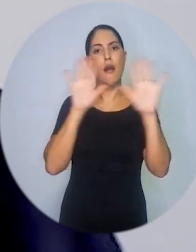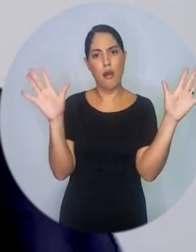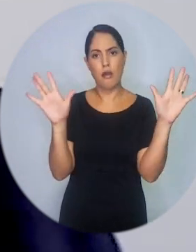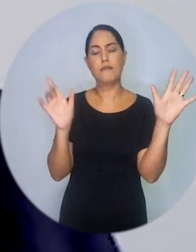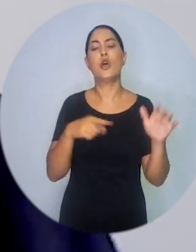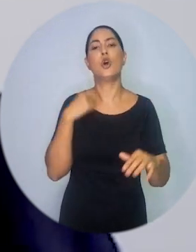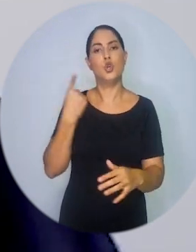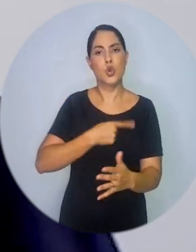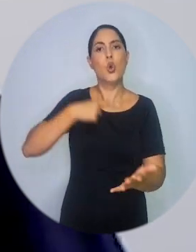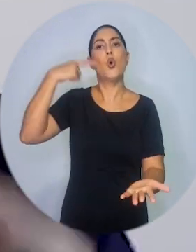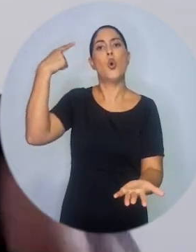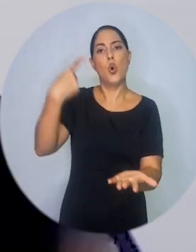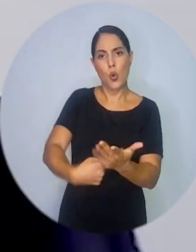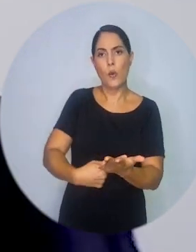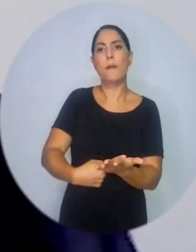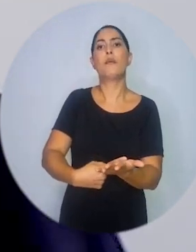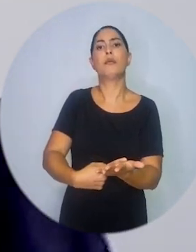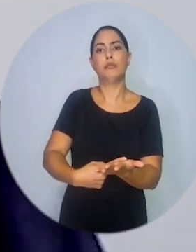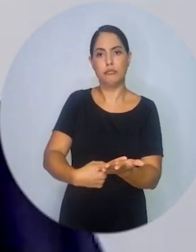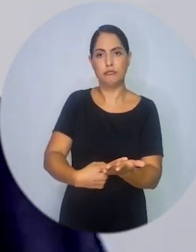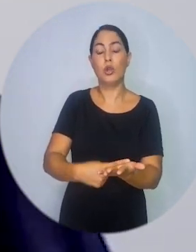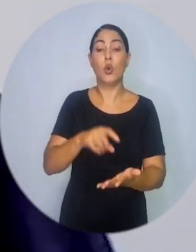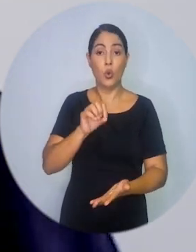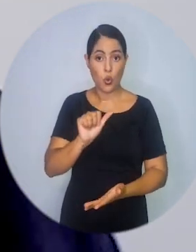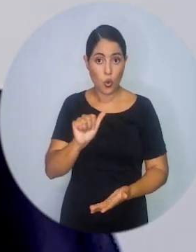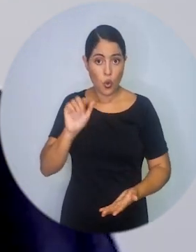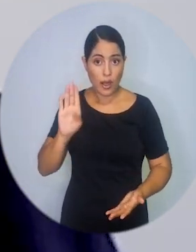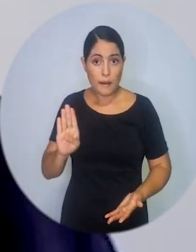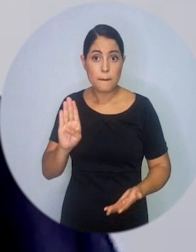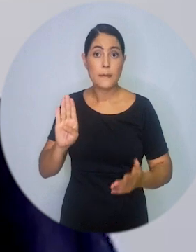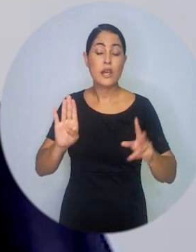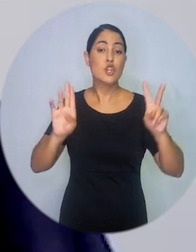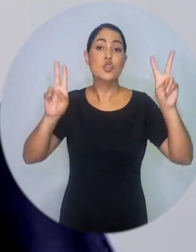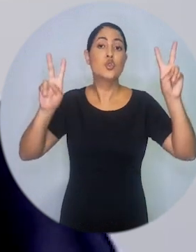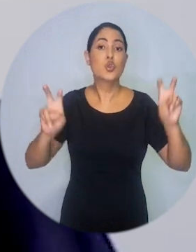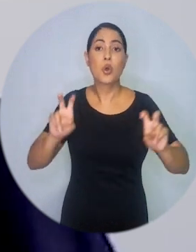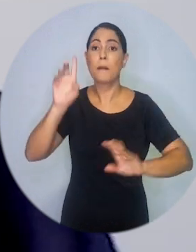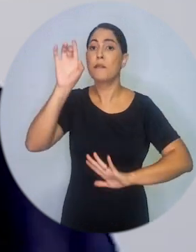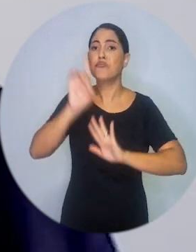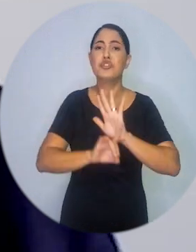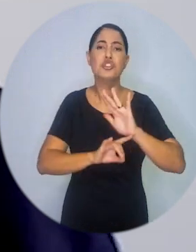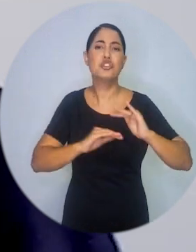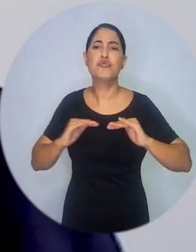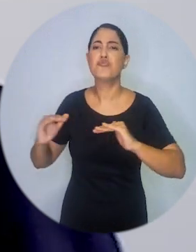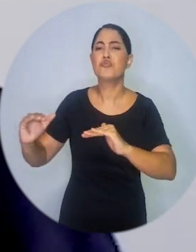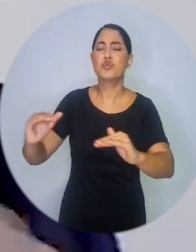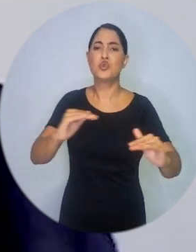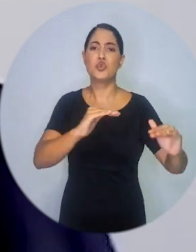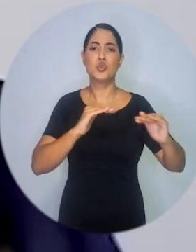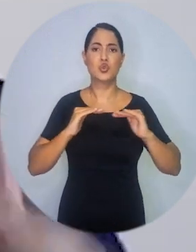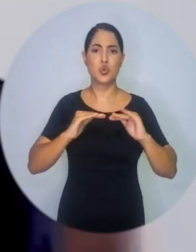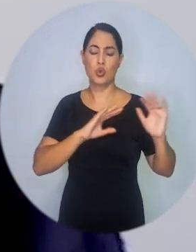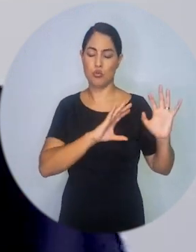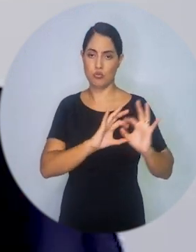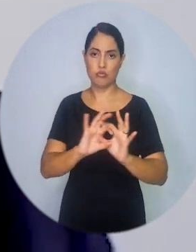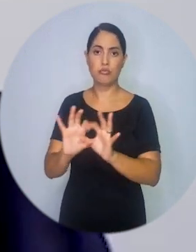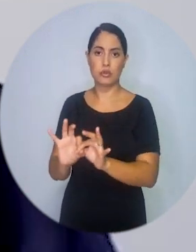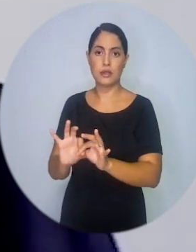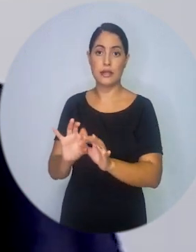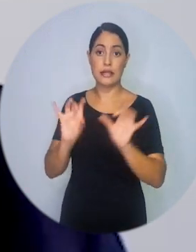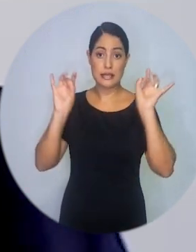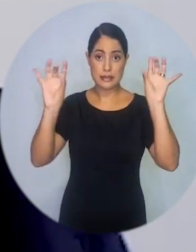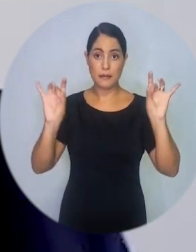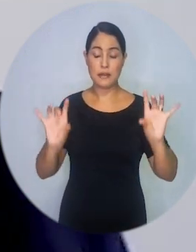caso, reafirma um compromisso que a OAB tem na defesa de direitos de todos e todas, em